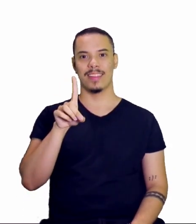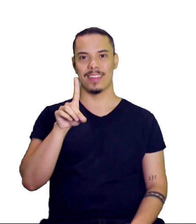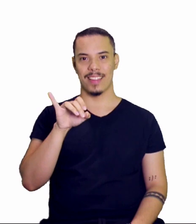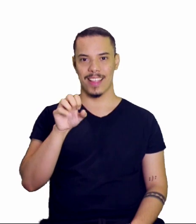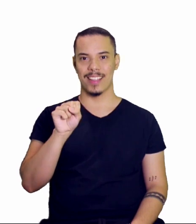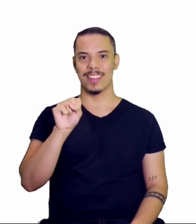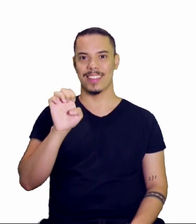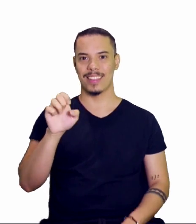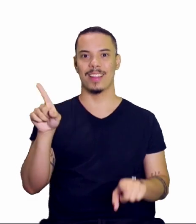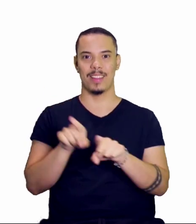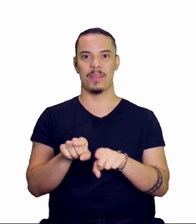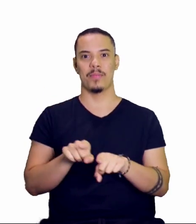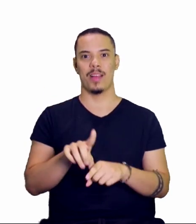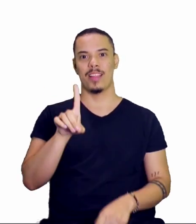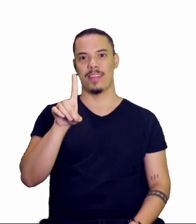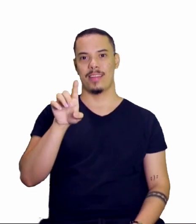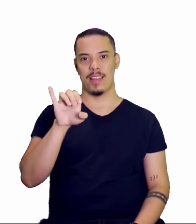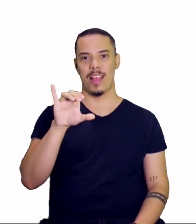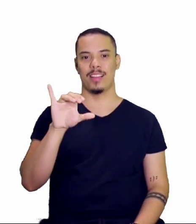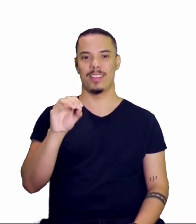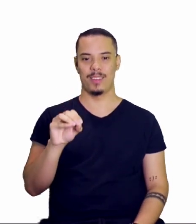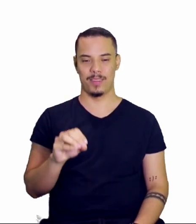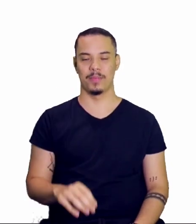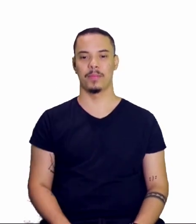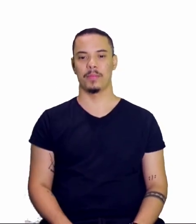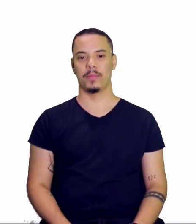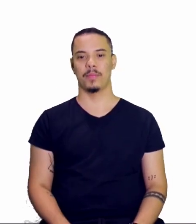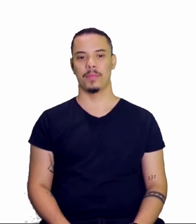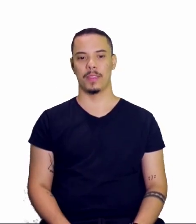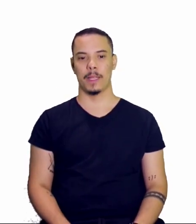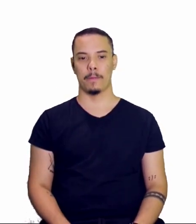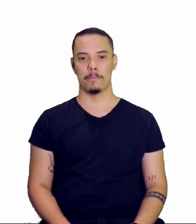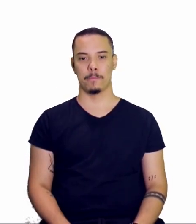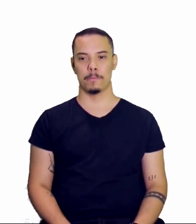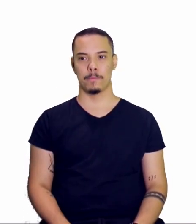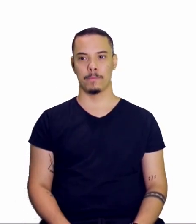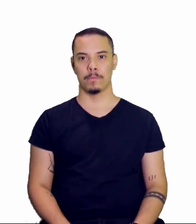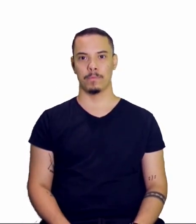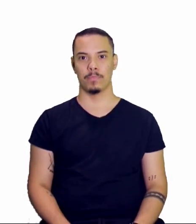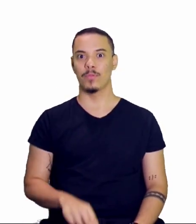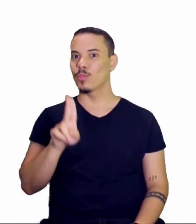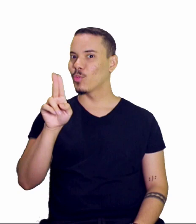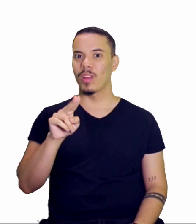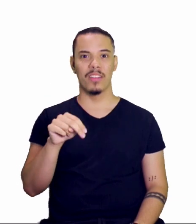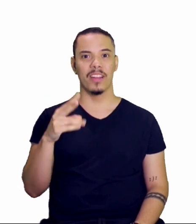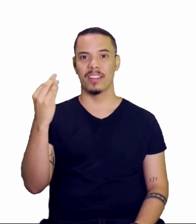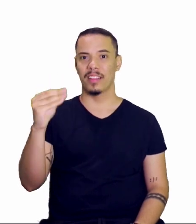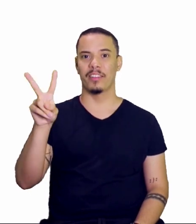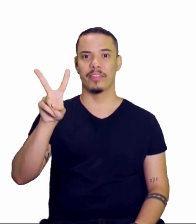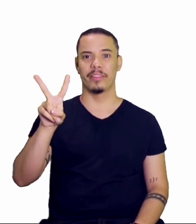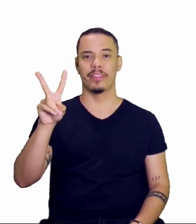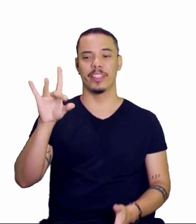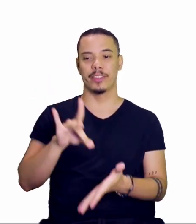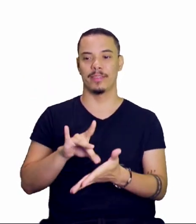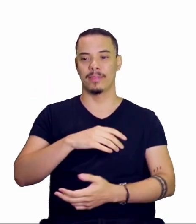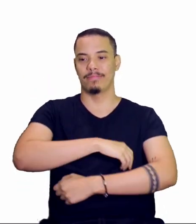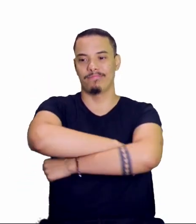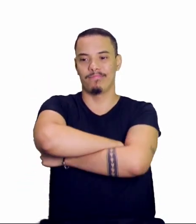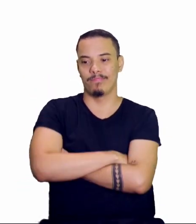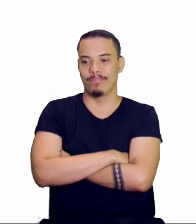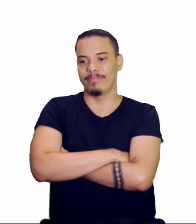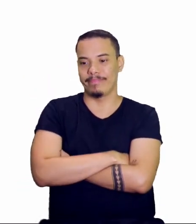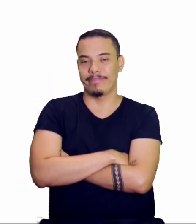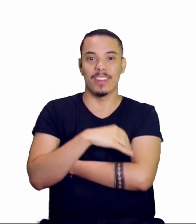Décio também, olha aí, ó. E ali, pessoal, olha só, Nunca lembrando... vai ter um V de Vitor aí. Não tem verdade ou falso, né? Né? V